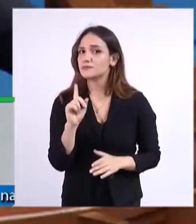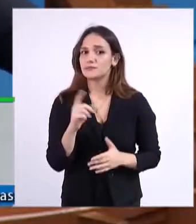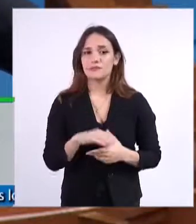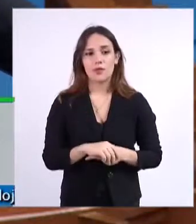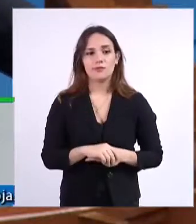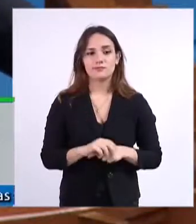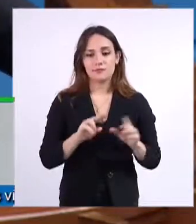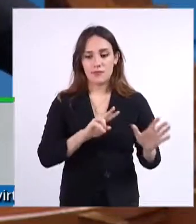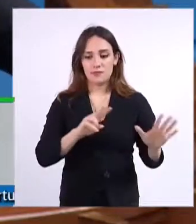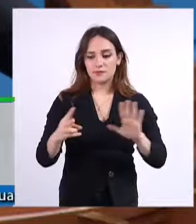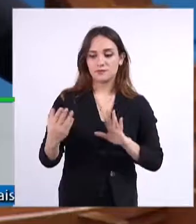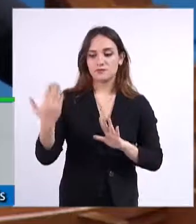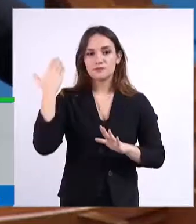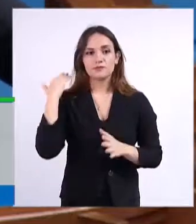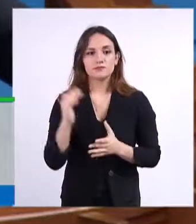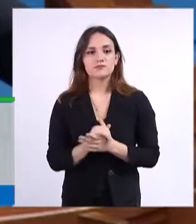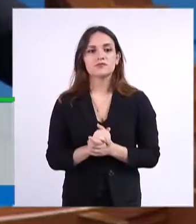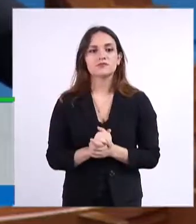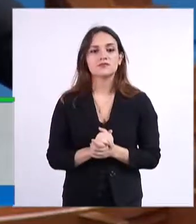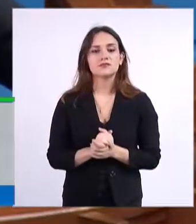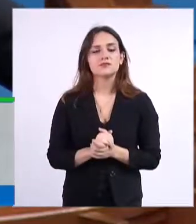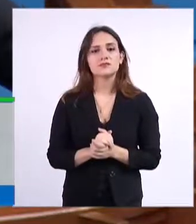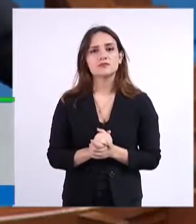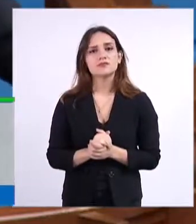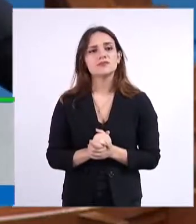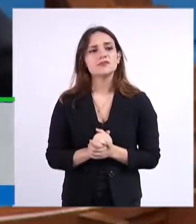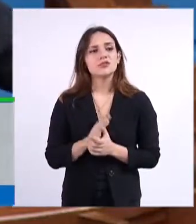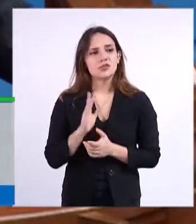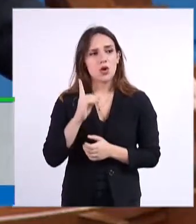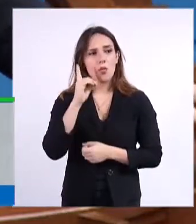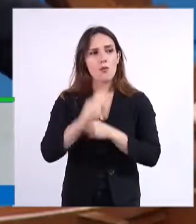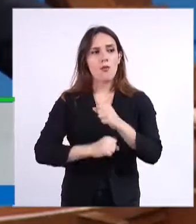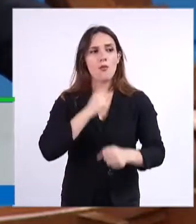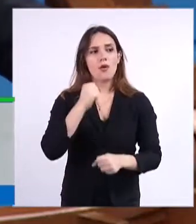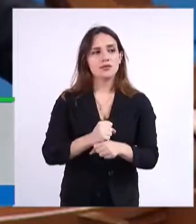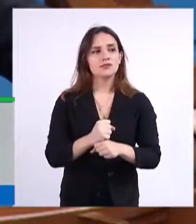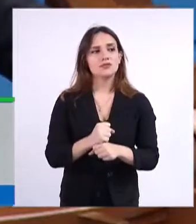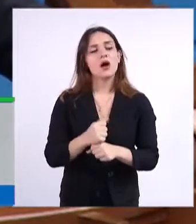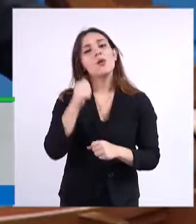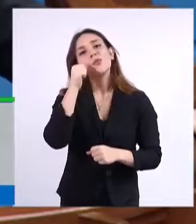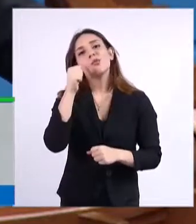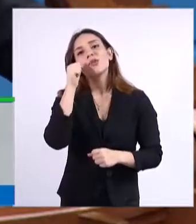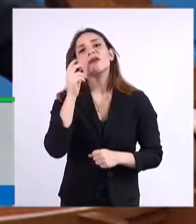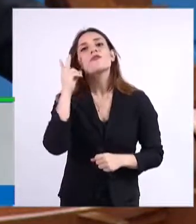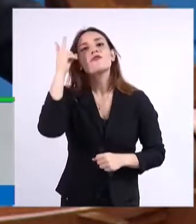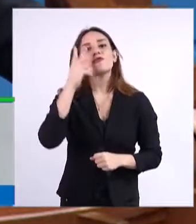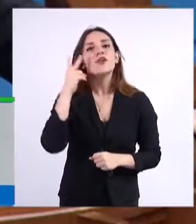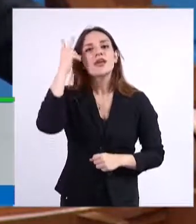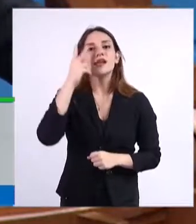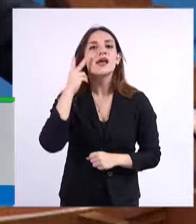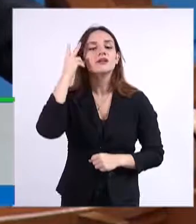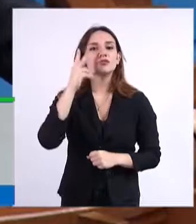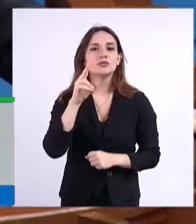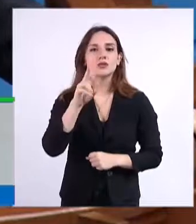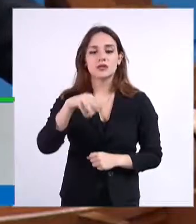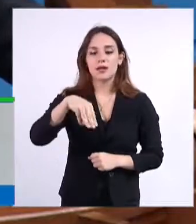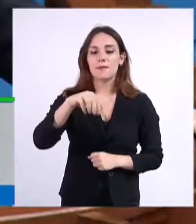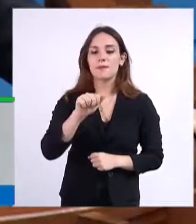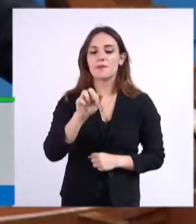Na semana passada fez um ano do assassinato da vereadora Marielle Franco, do Rio de